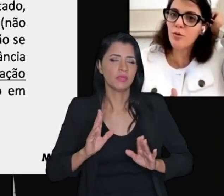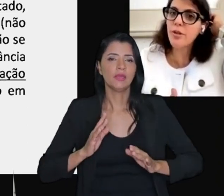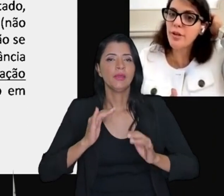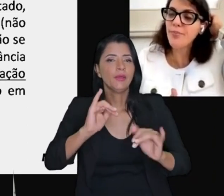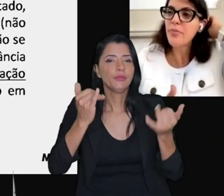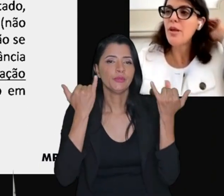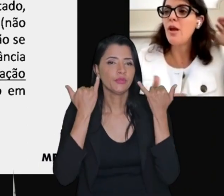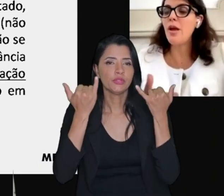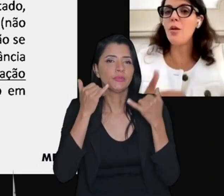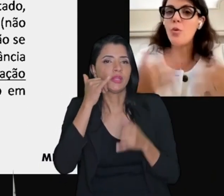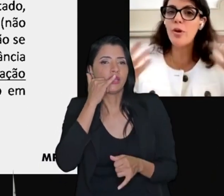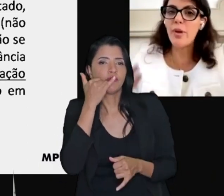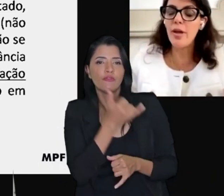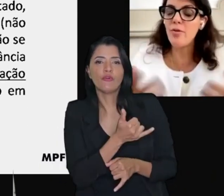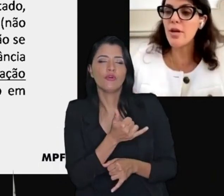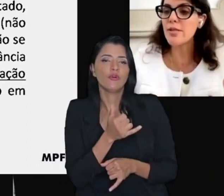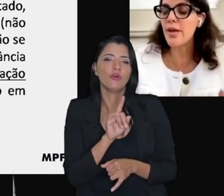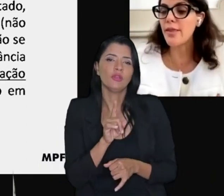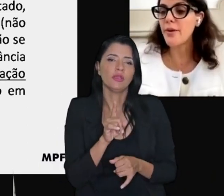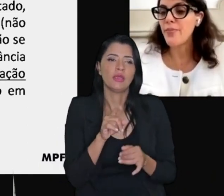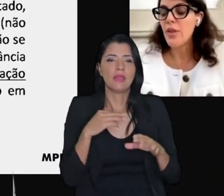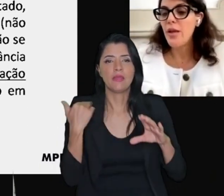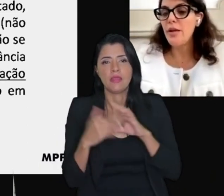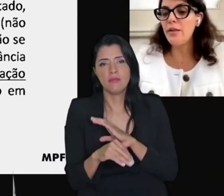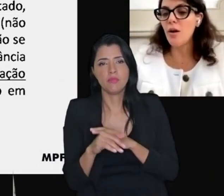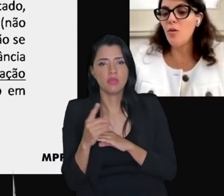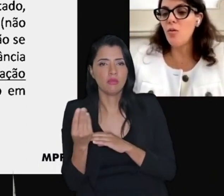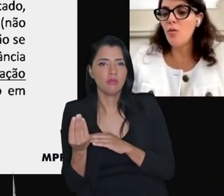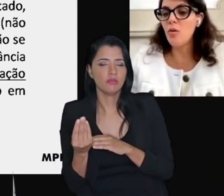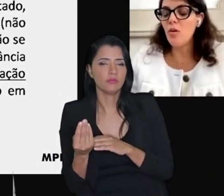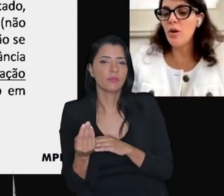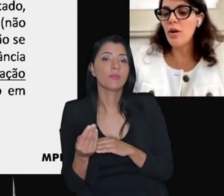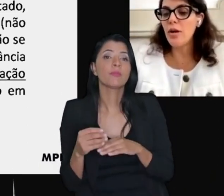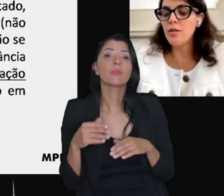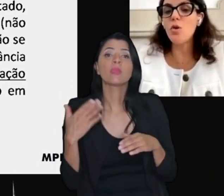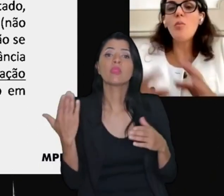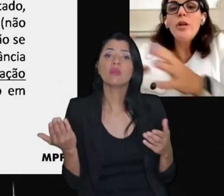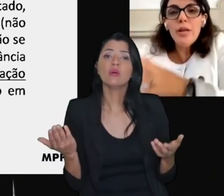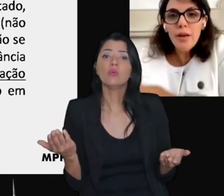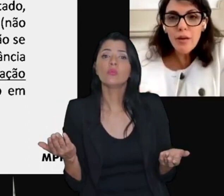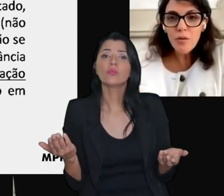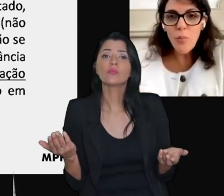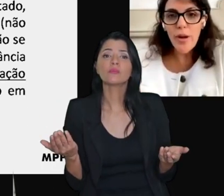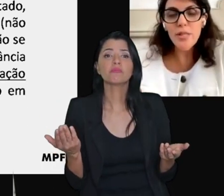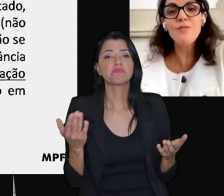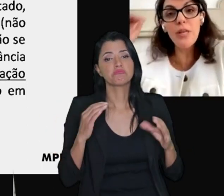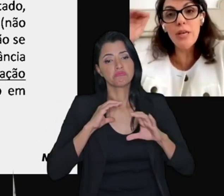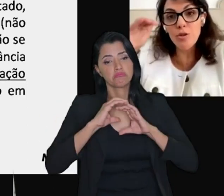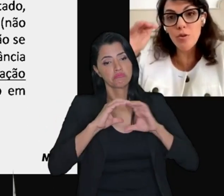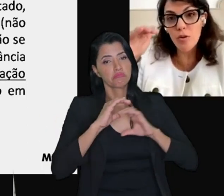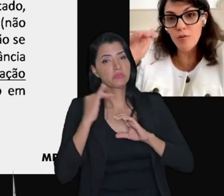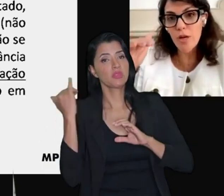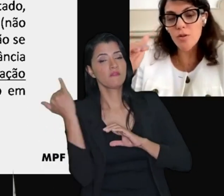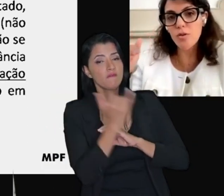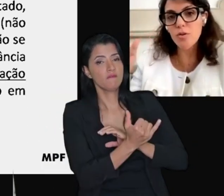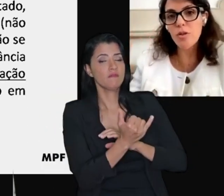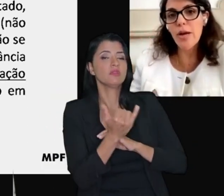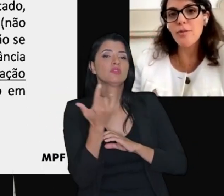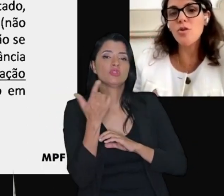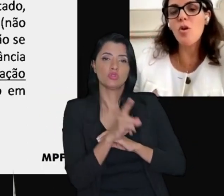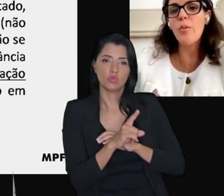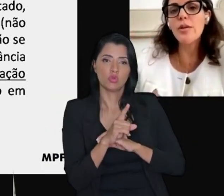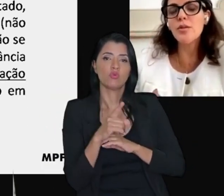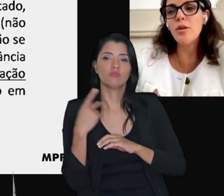por telefone, né? Por e-mail e etc. Então, se comunica o país via, de novo, as